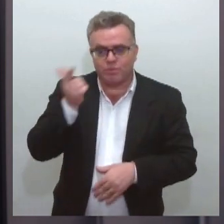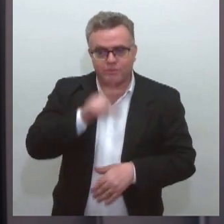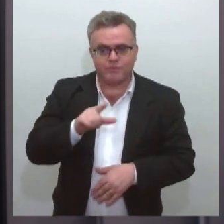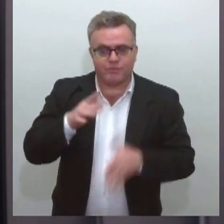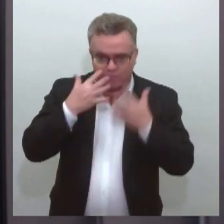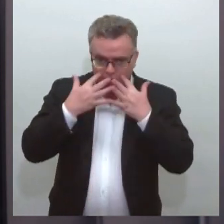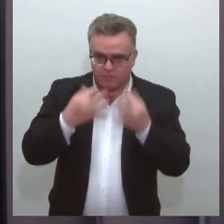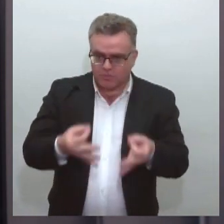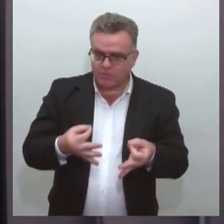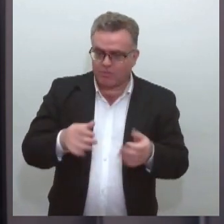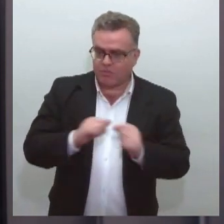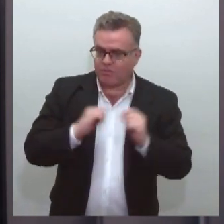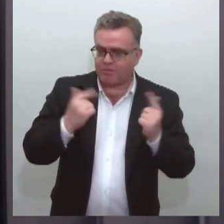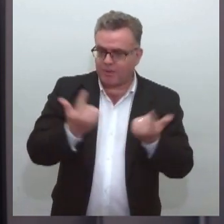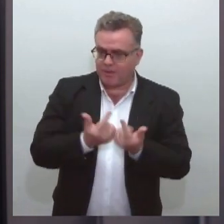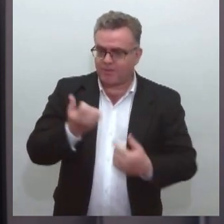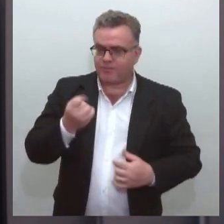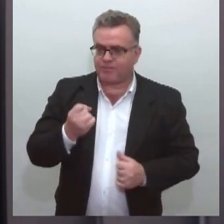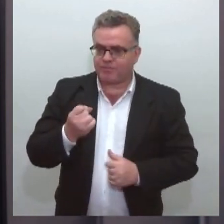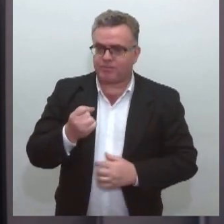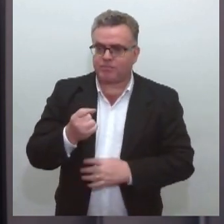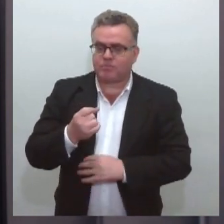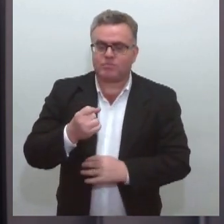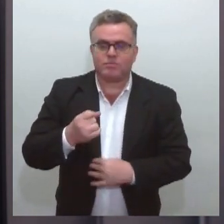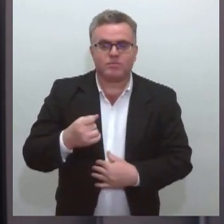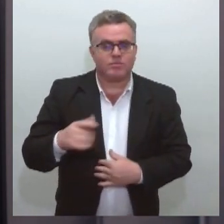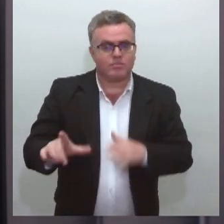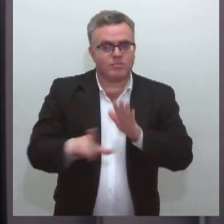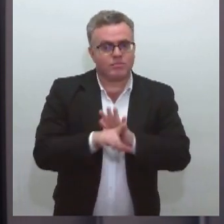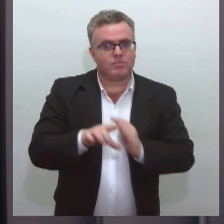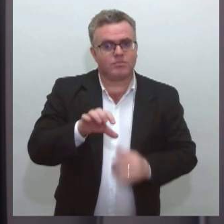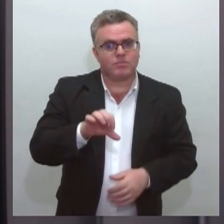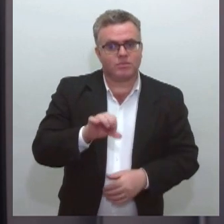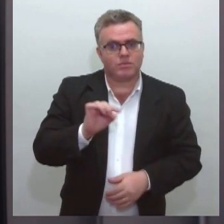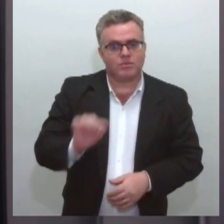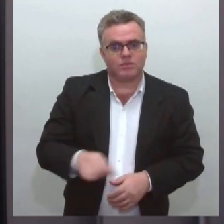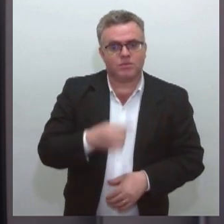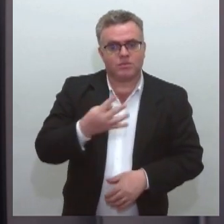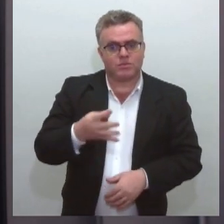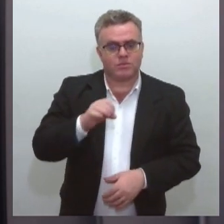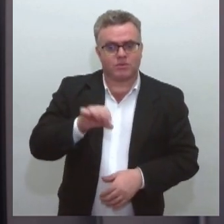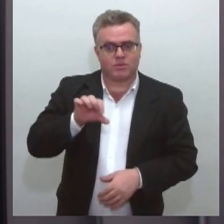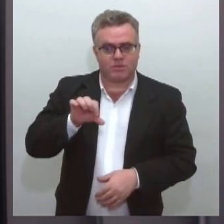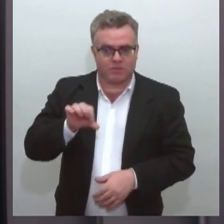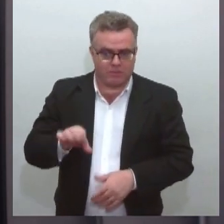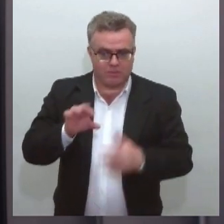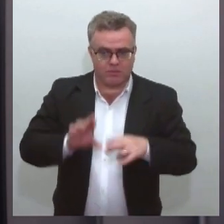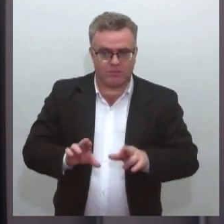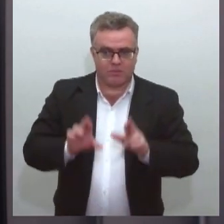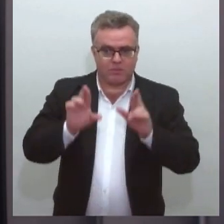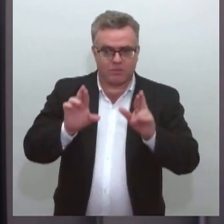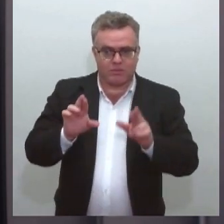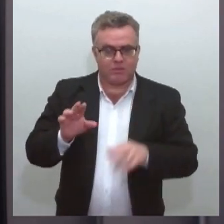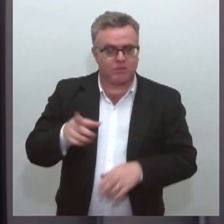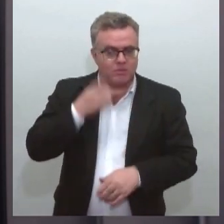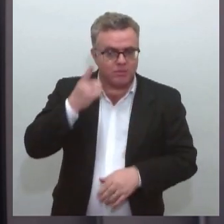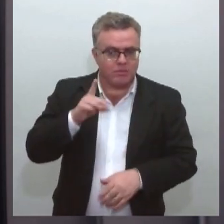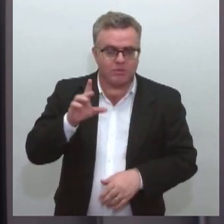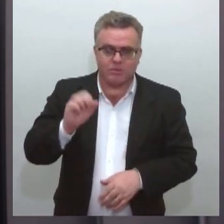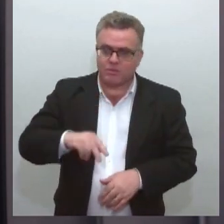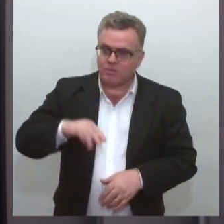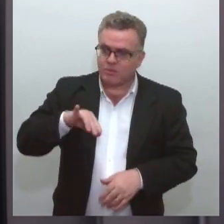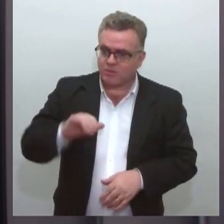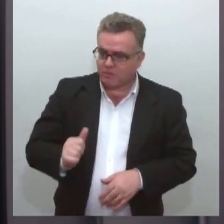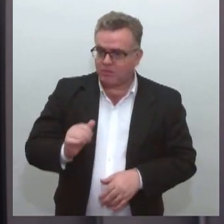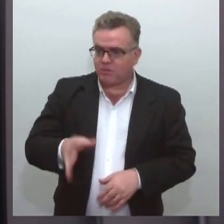Assembleia Legislativa. A Lei 9.409, de autoria da deputada Carminha Paiva, reconhece